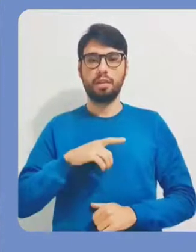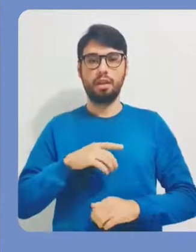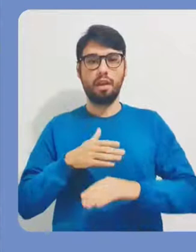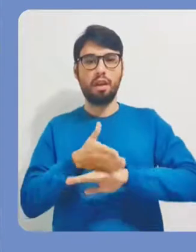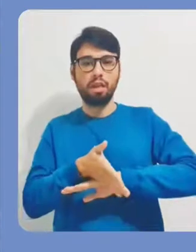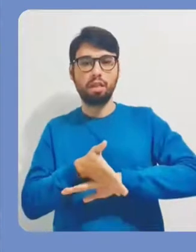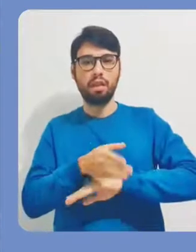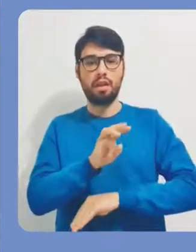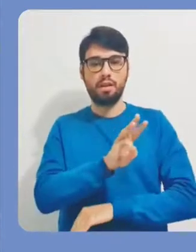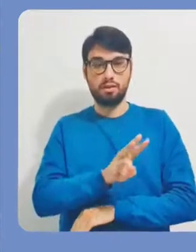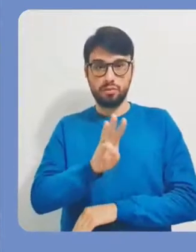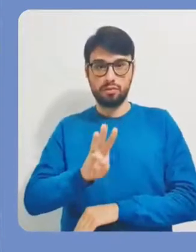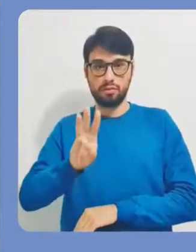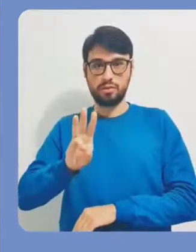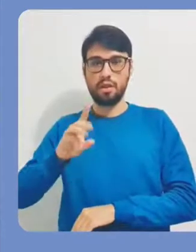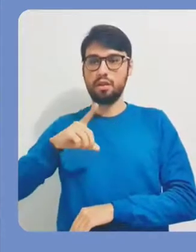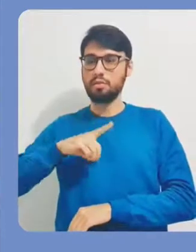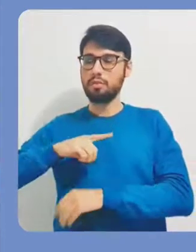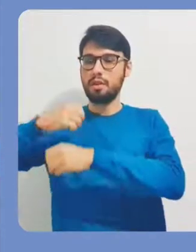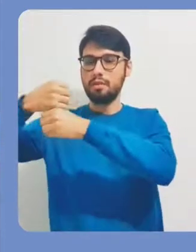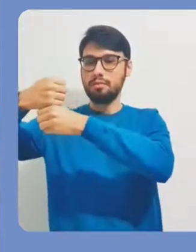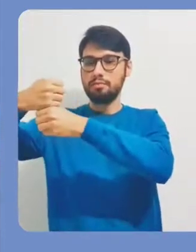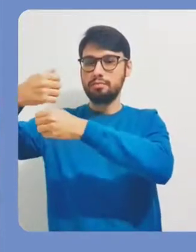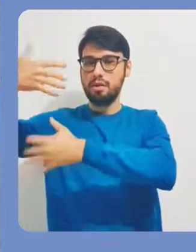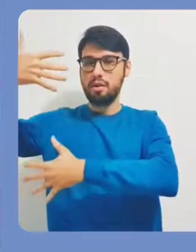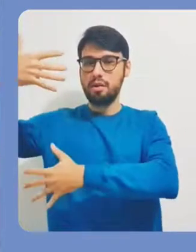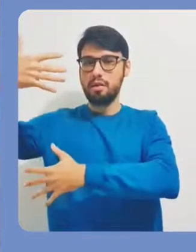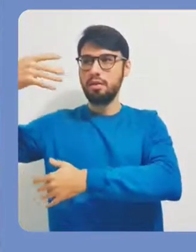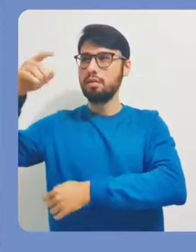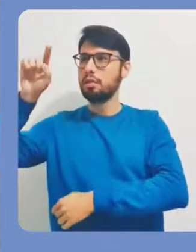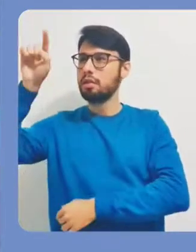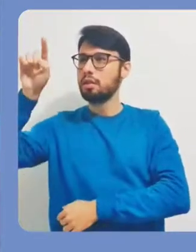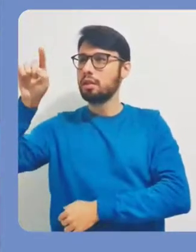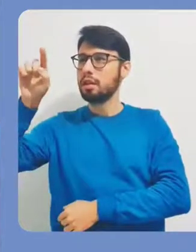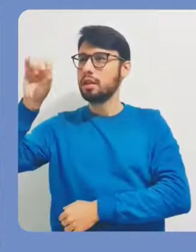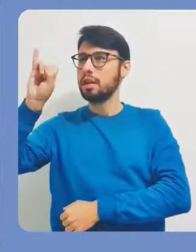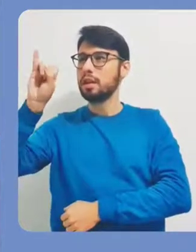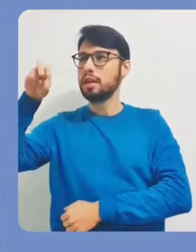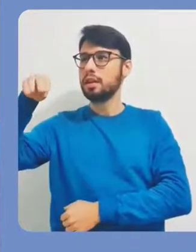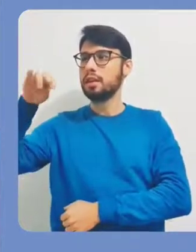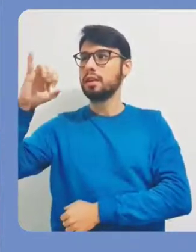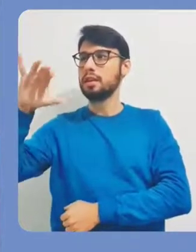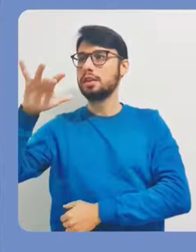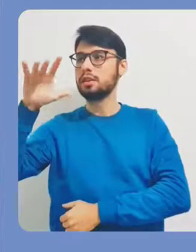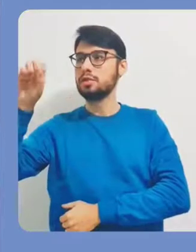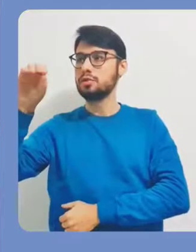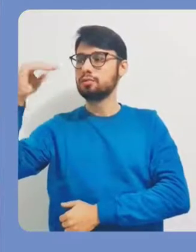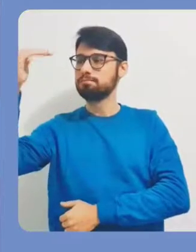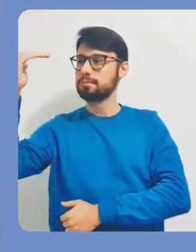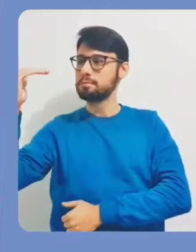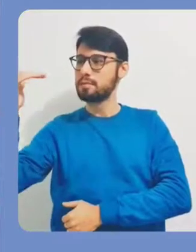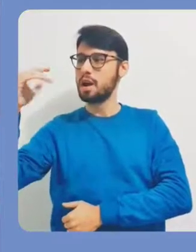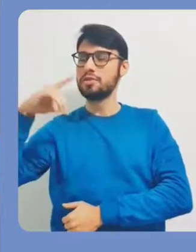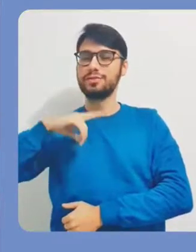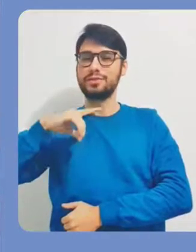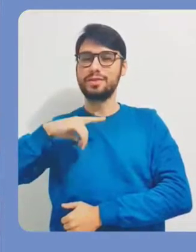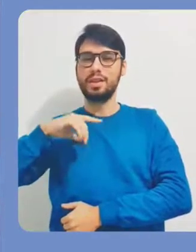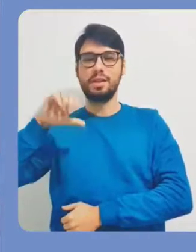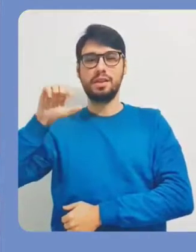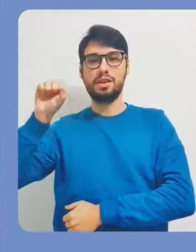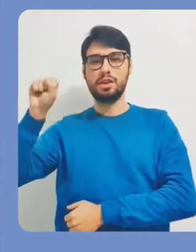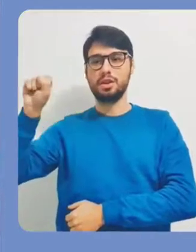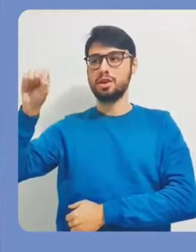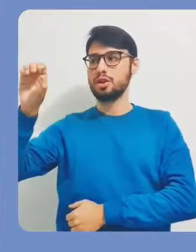criada. Entrando aqui no nosso site, vejam que eu já consigo ver aqui embaixo da opção de início uma página